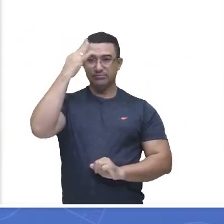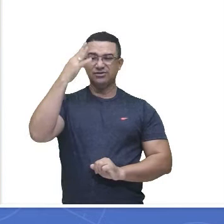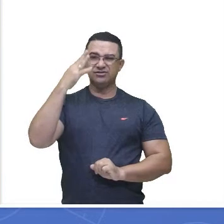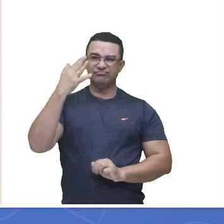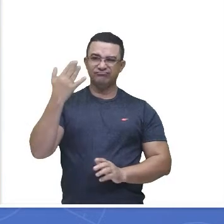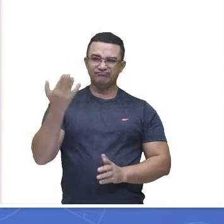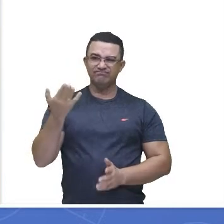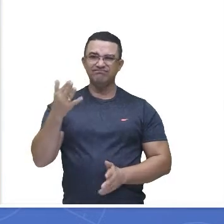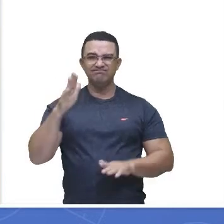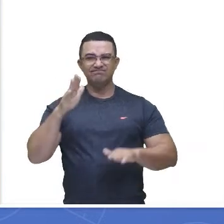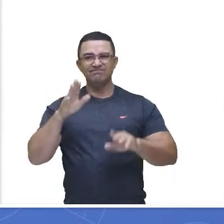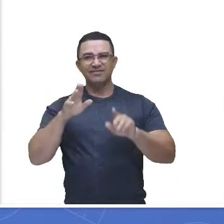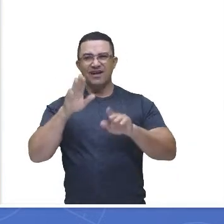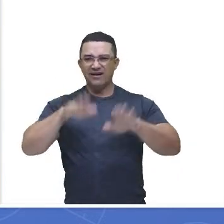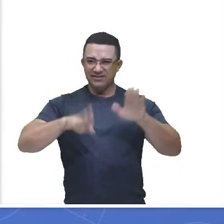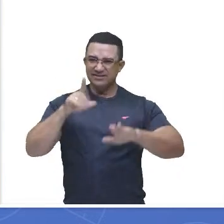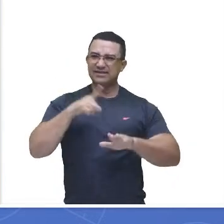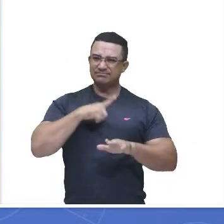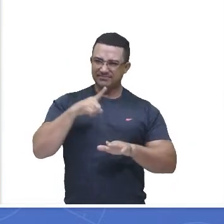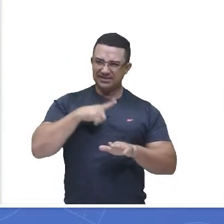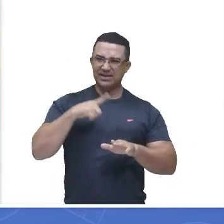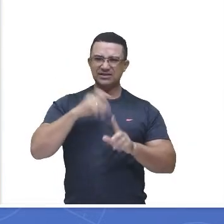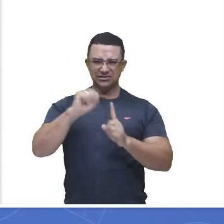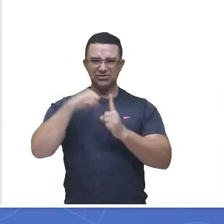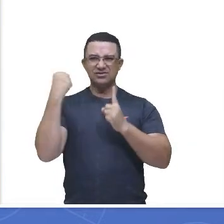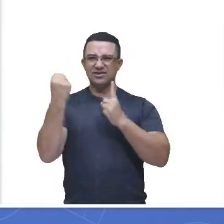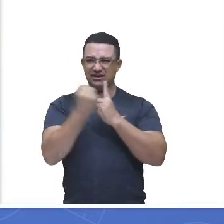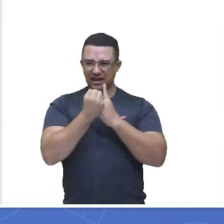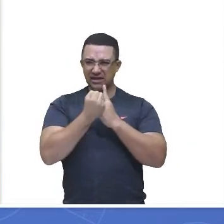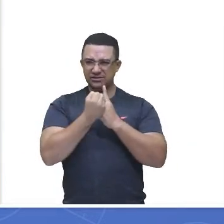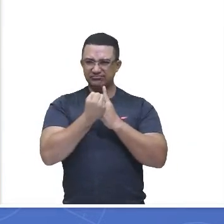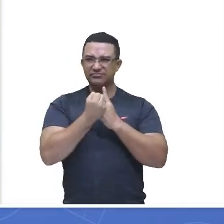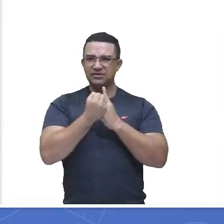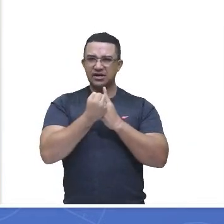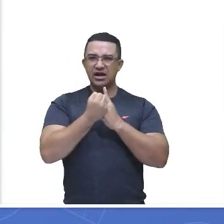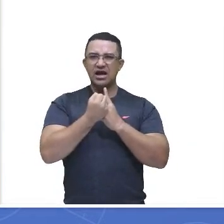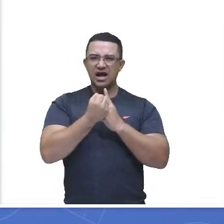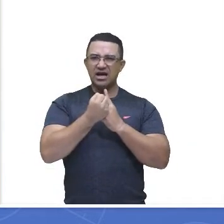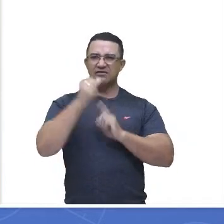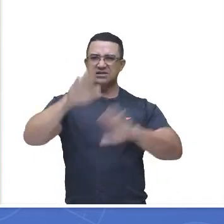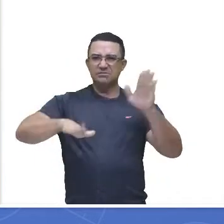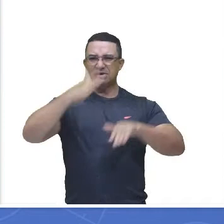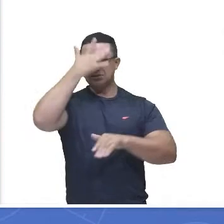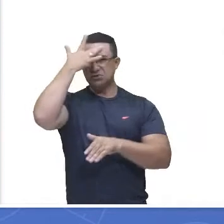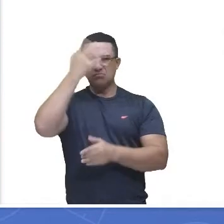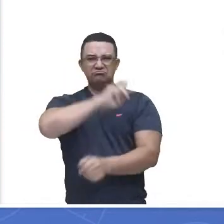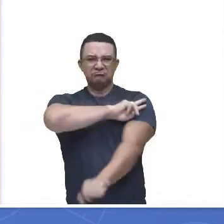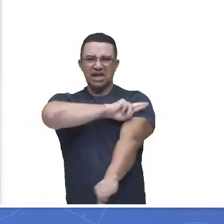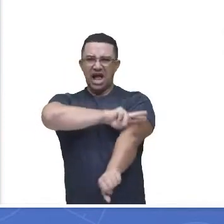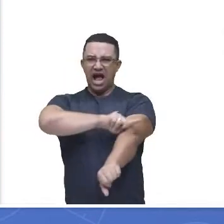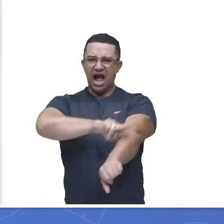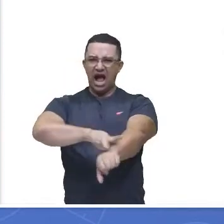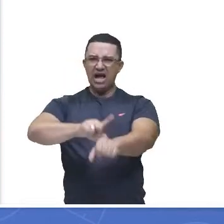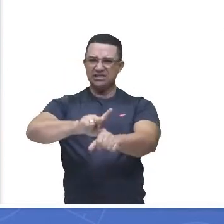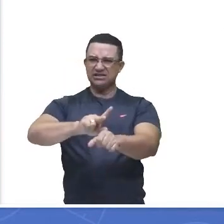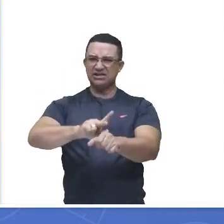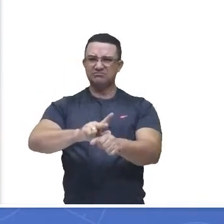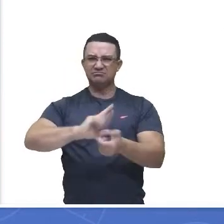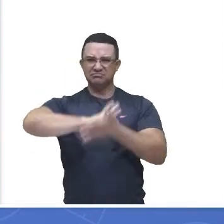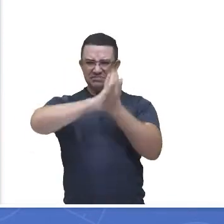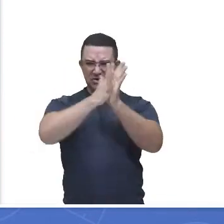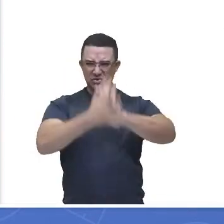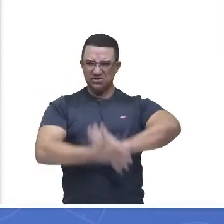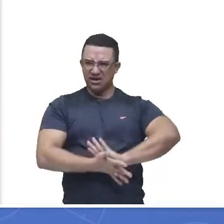nós vivemos aqui numa sociedade ainda muito racista, não é isso? E quando a